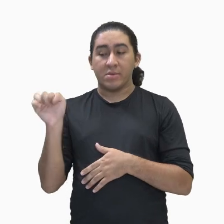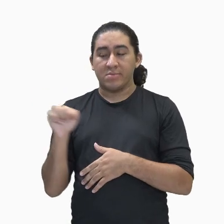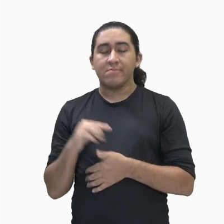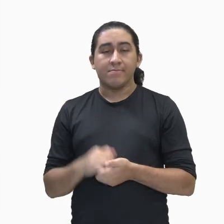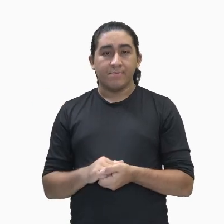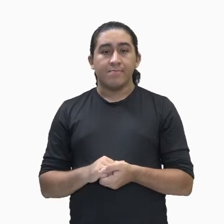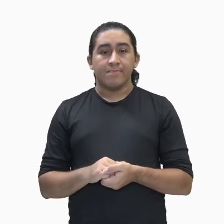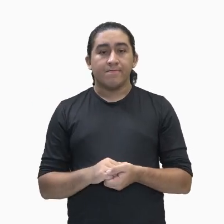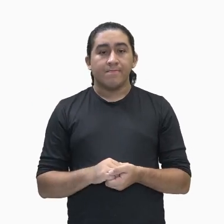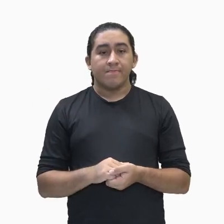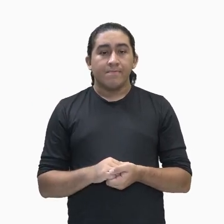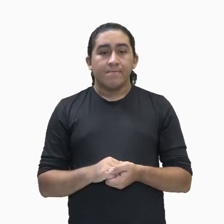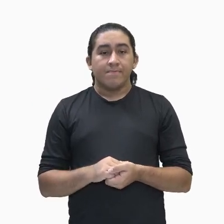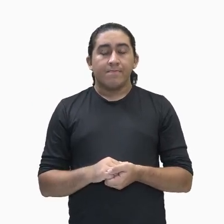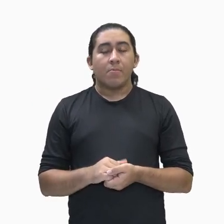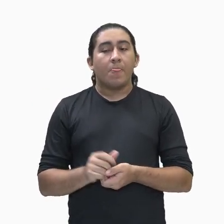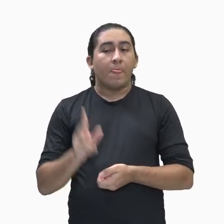godmother.